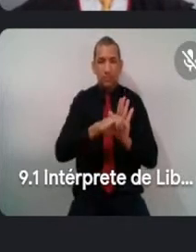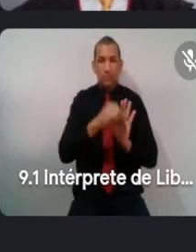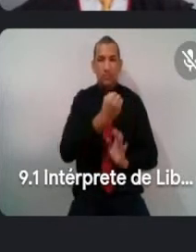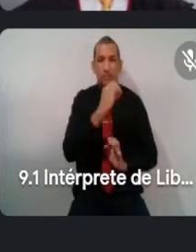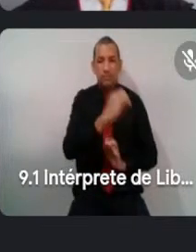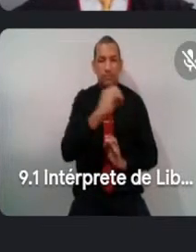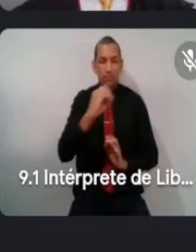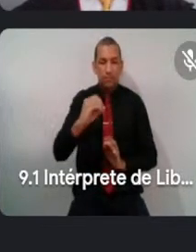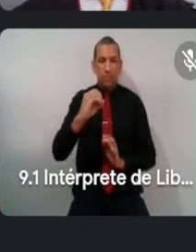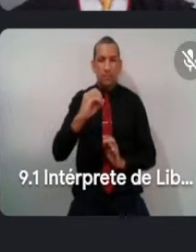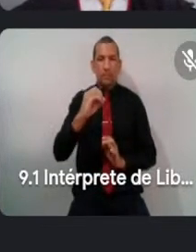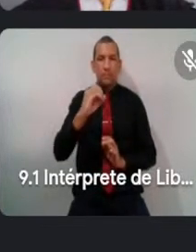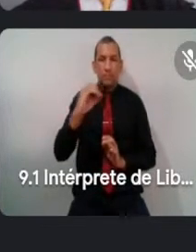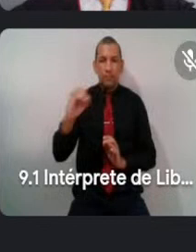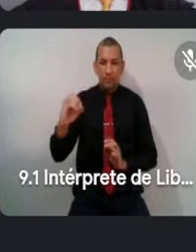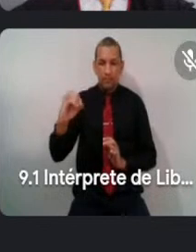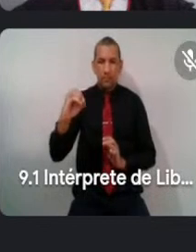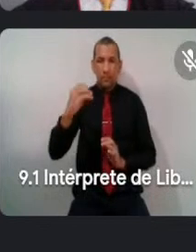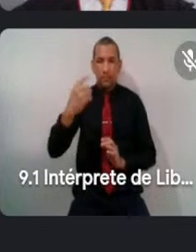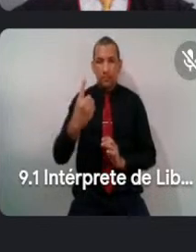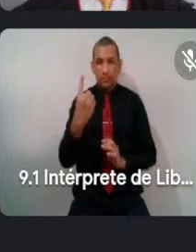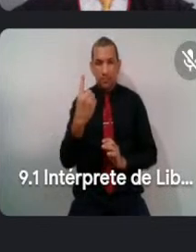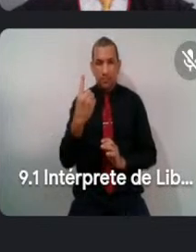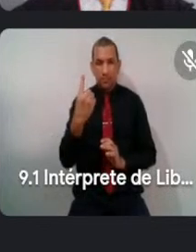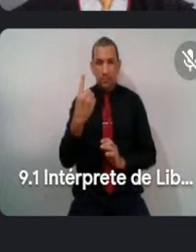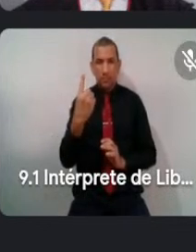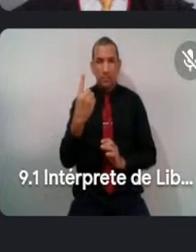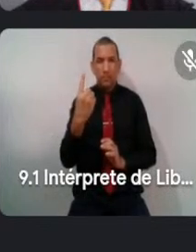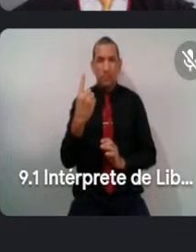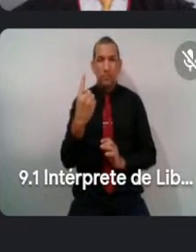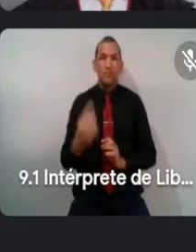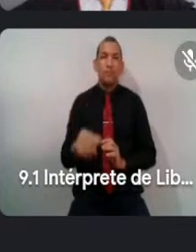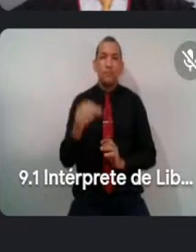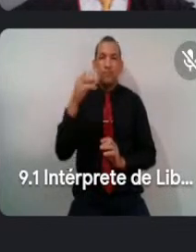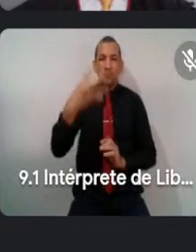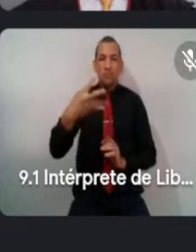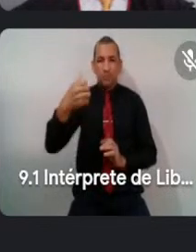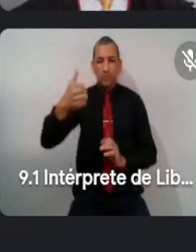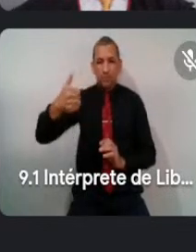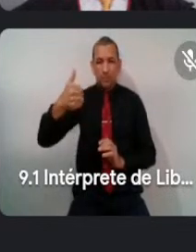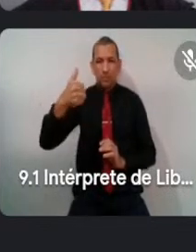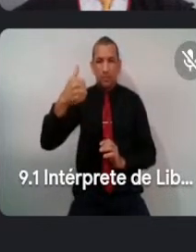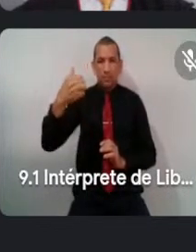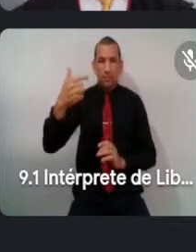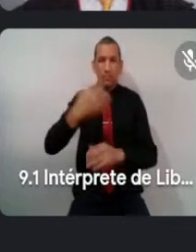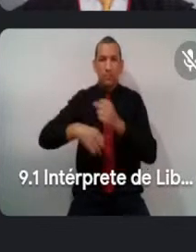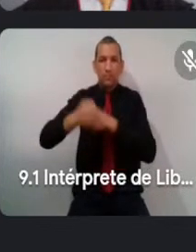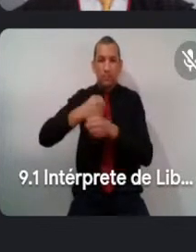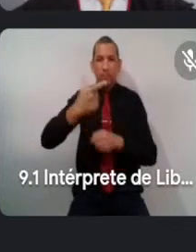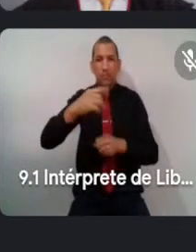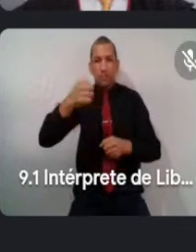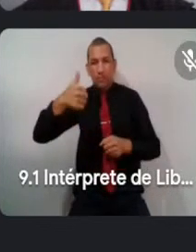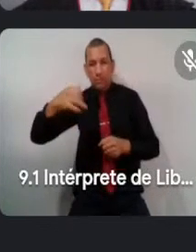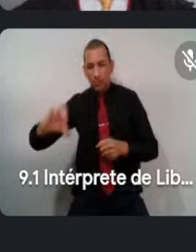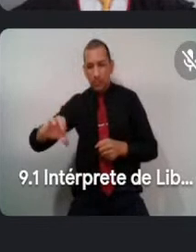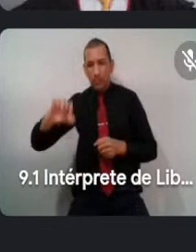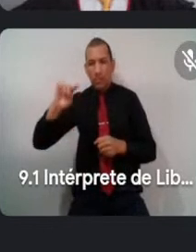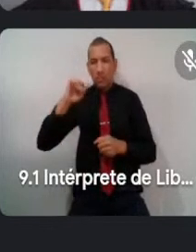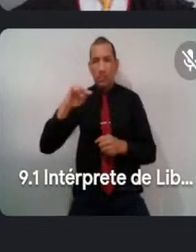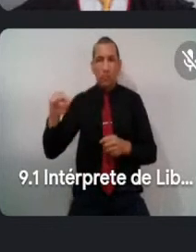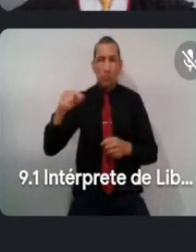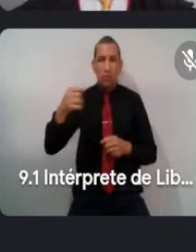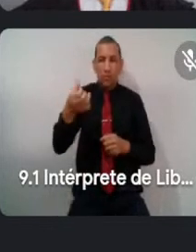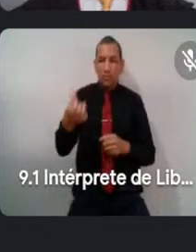0 0 0 0 0 0 1 1 dígito 41. 2019. 6